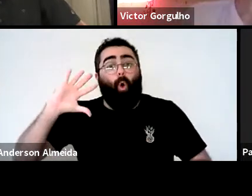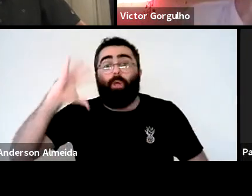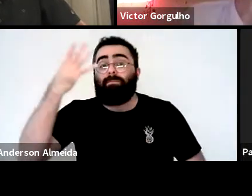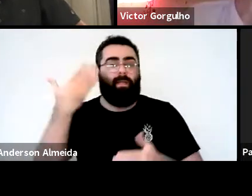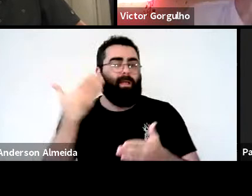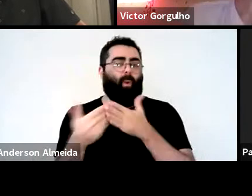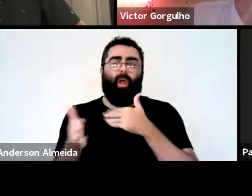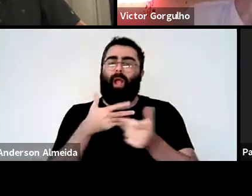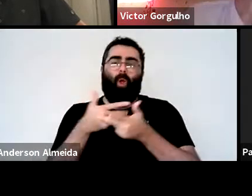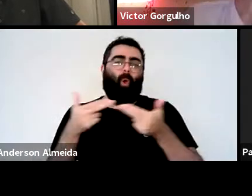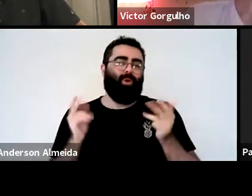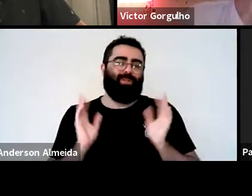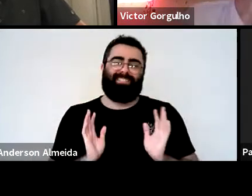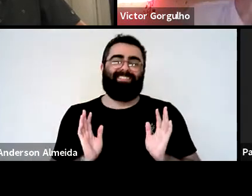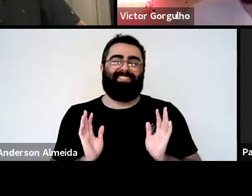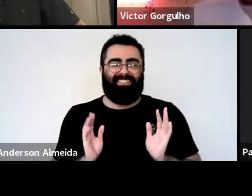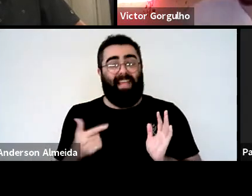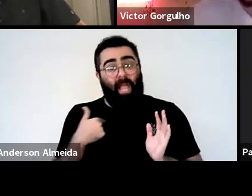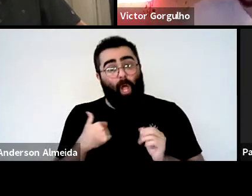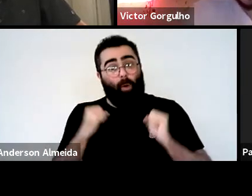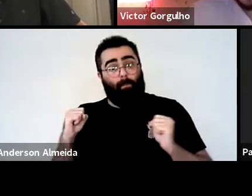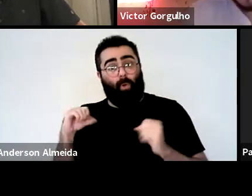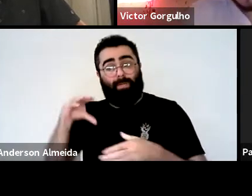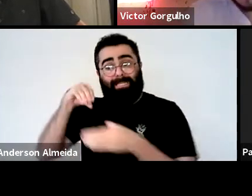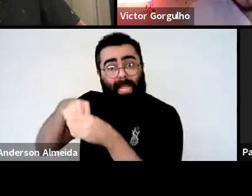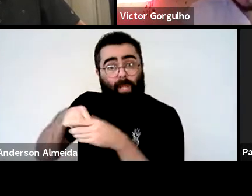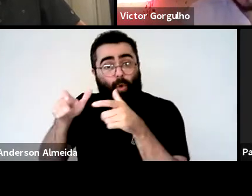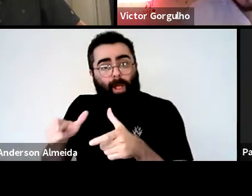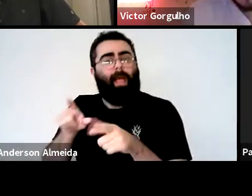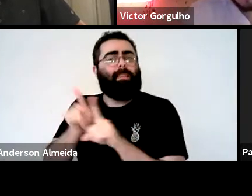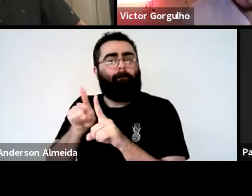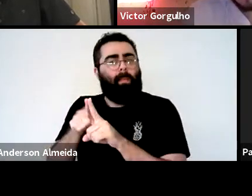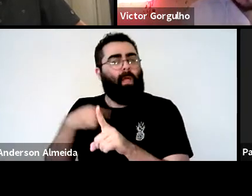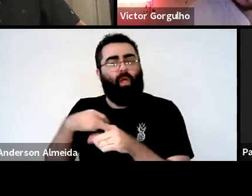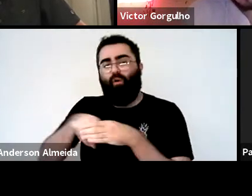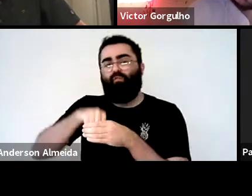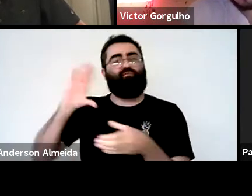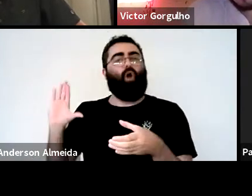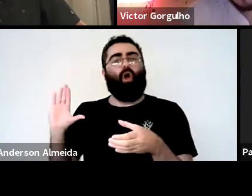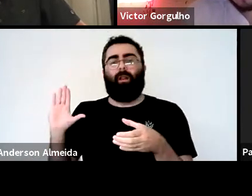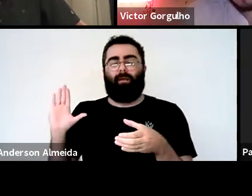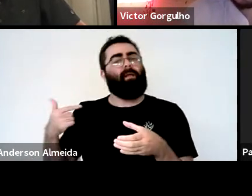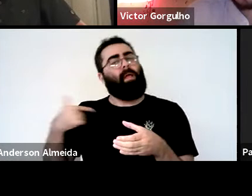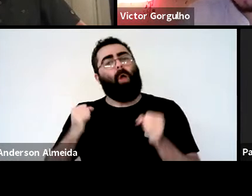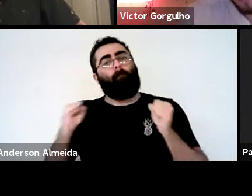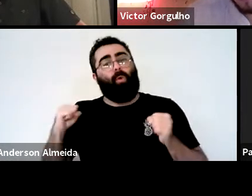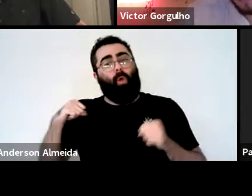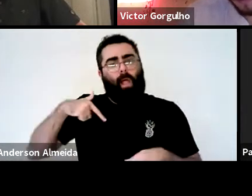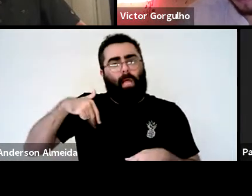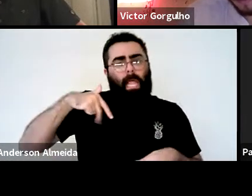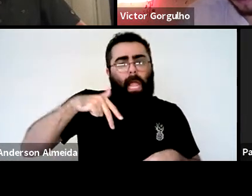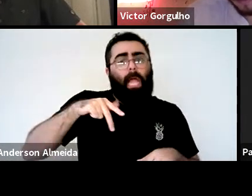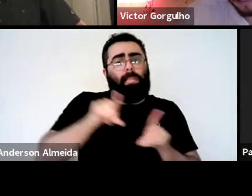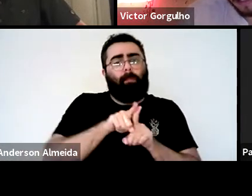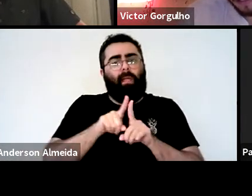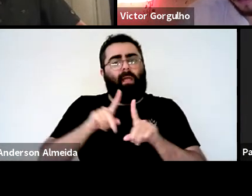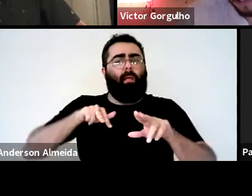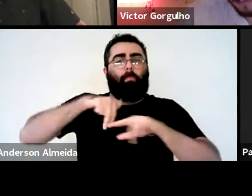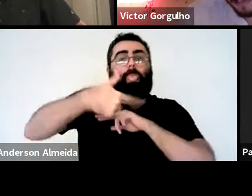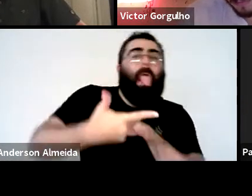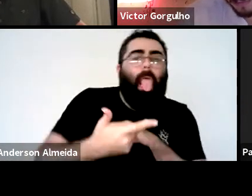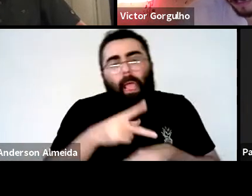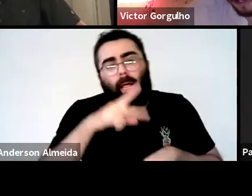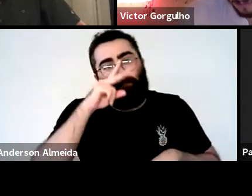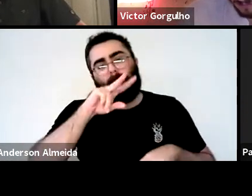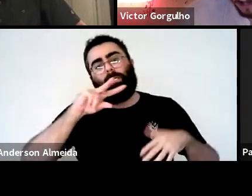e saber dar uma cambalhota e sair dele, e se tropeçar em alguma coisa e poder sair desse espaço. Para a gente precisava ter